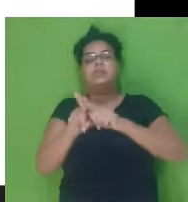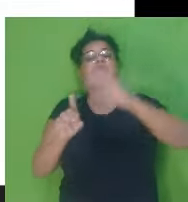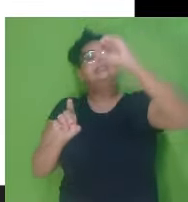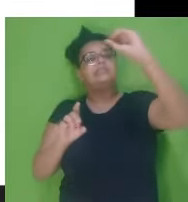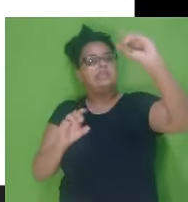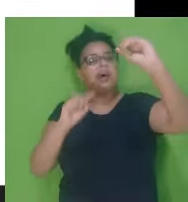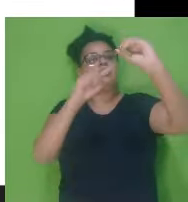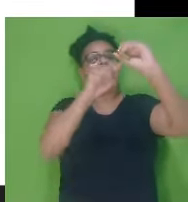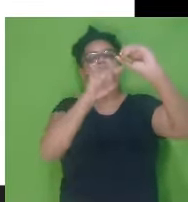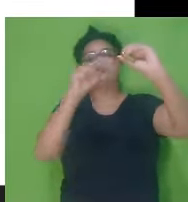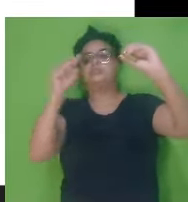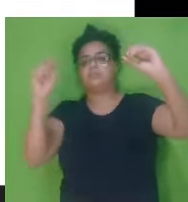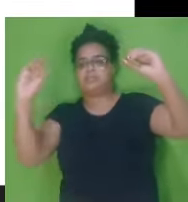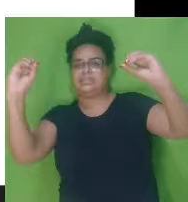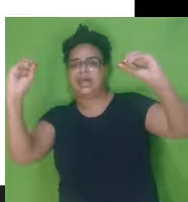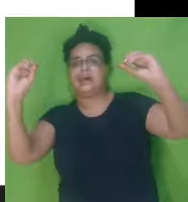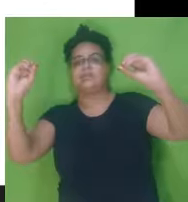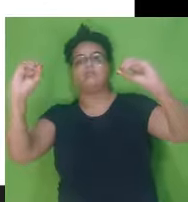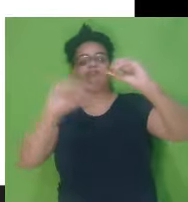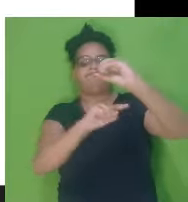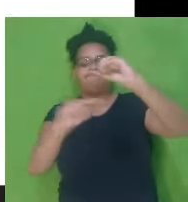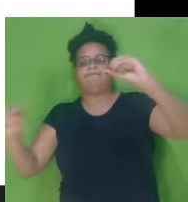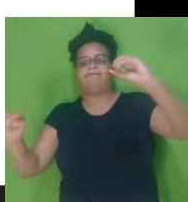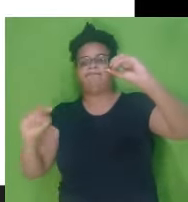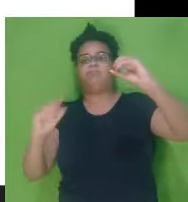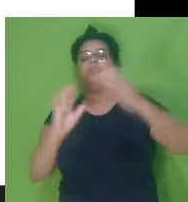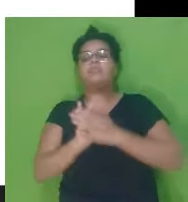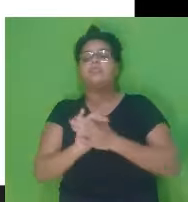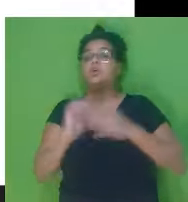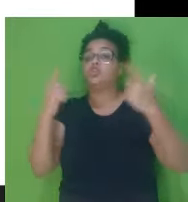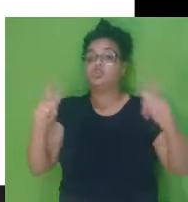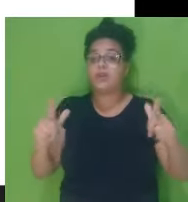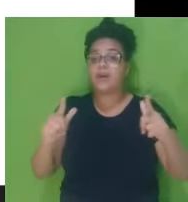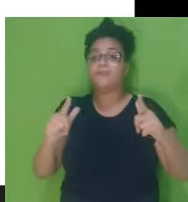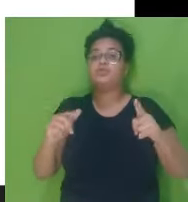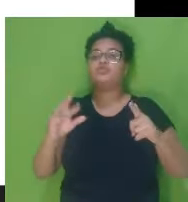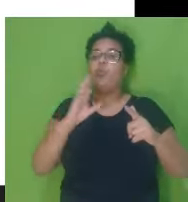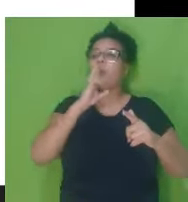cima tende a zero, embaixo também a gente tem uma indeterminação.